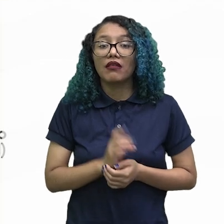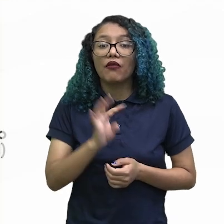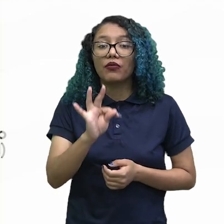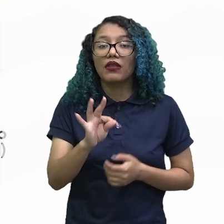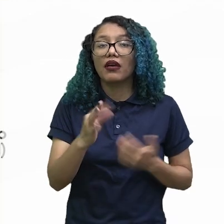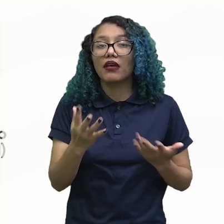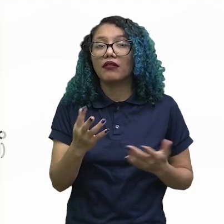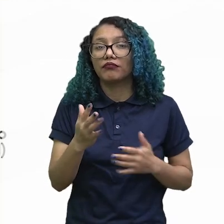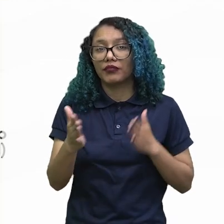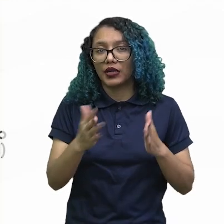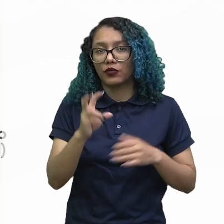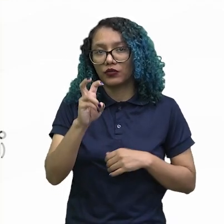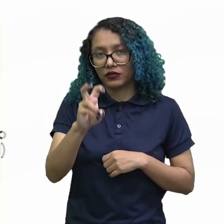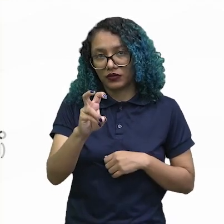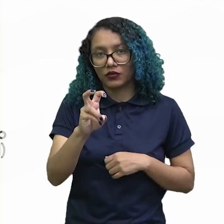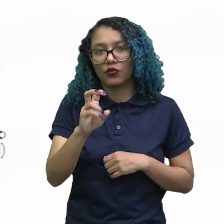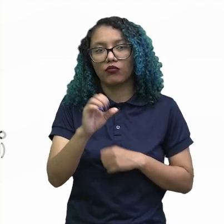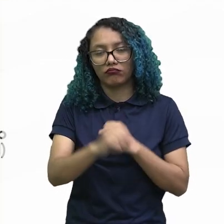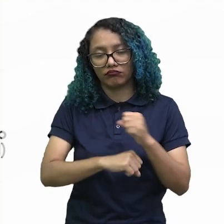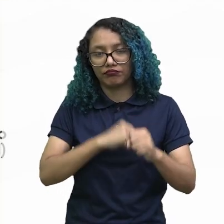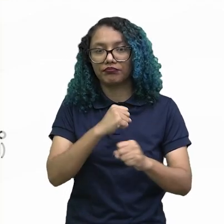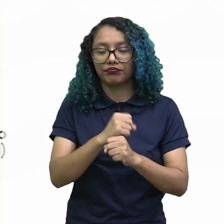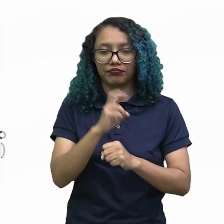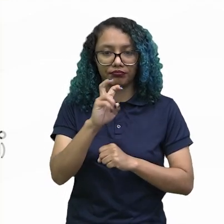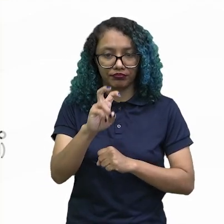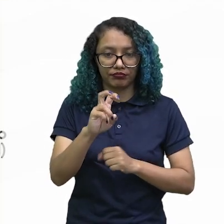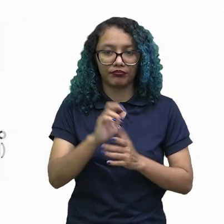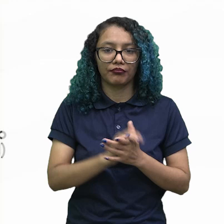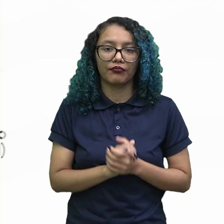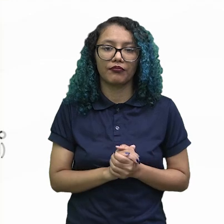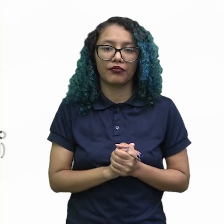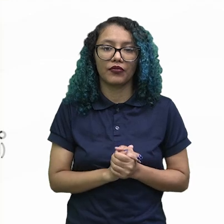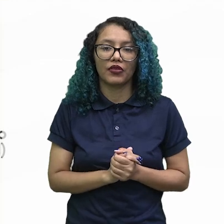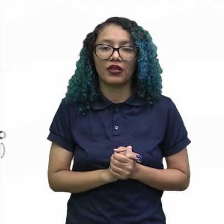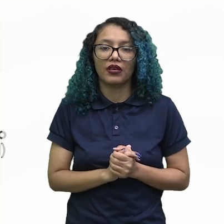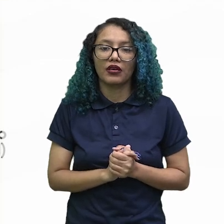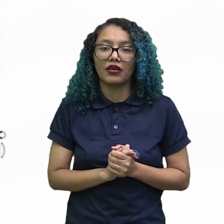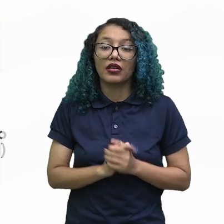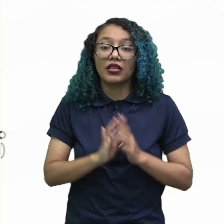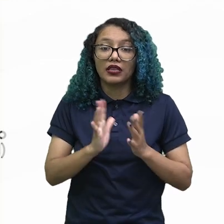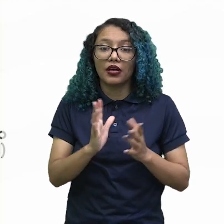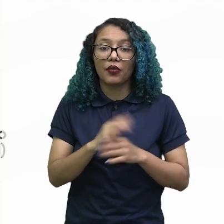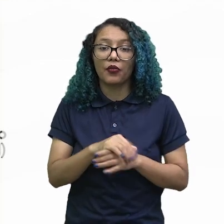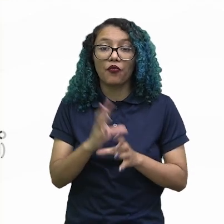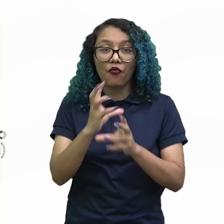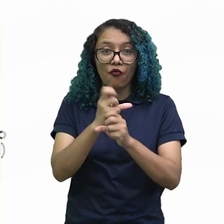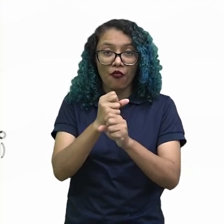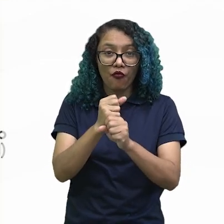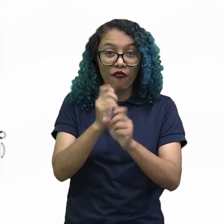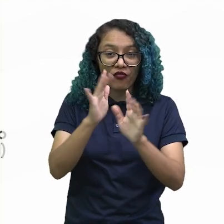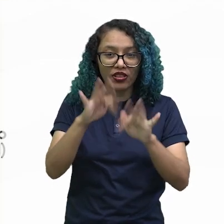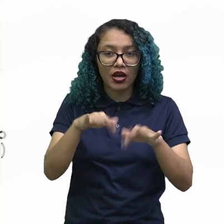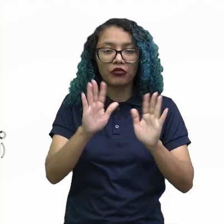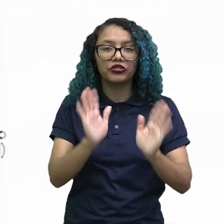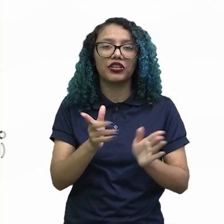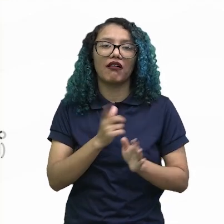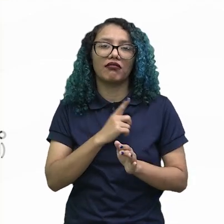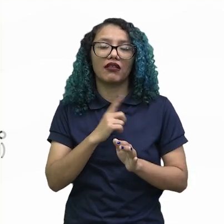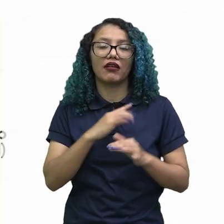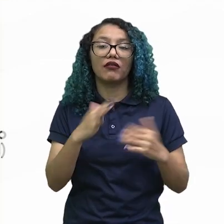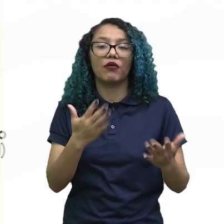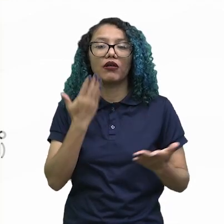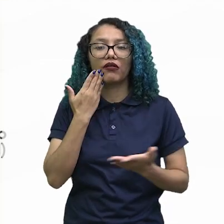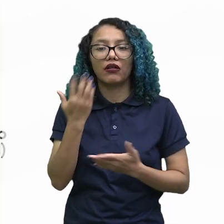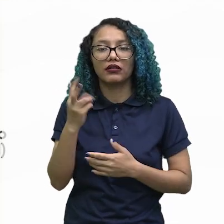5 anos. Além disso, reparem que ele já te deu o valor do montante. O montante final foi de